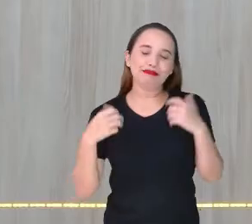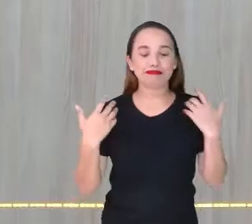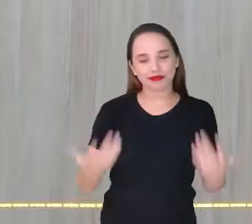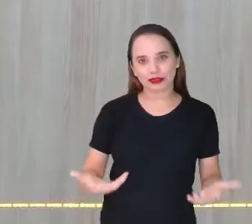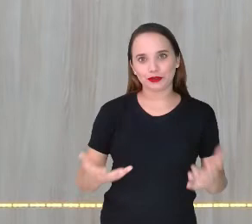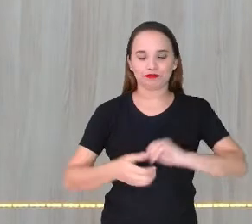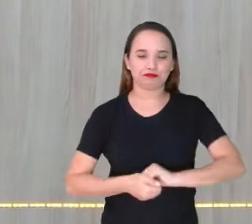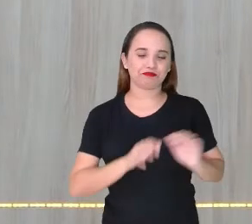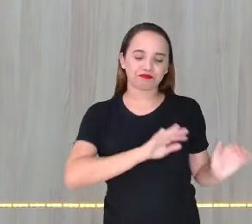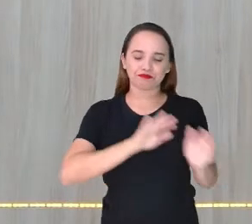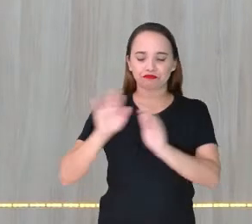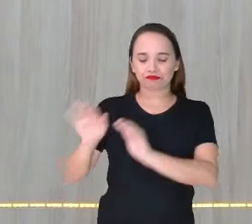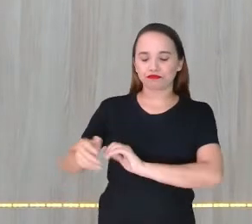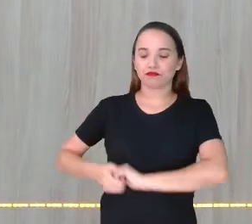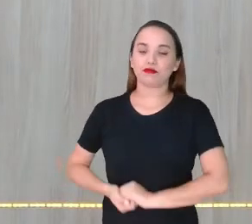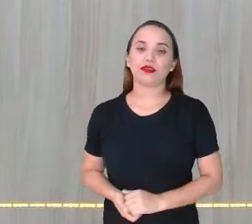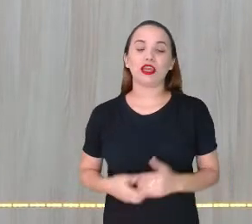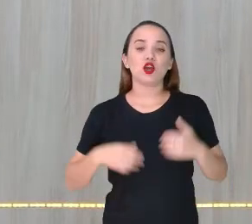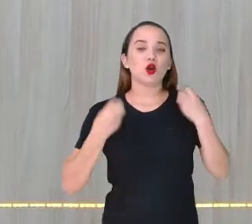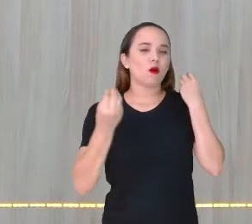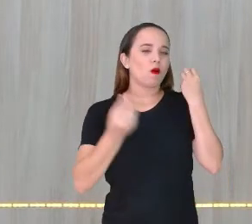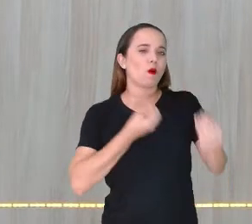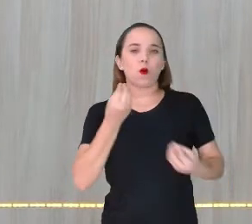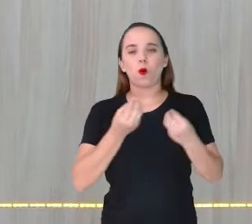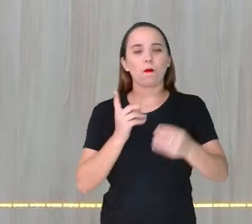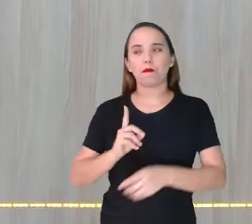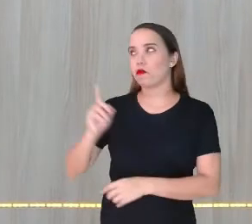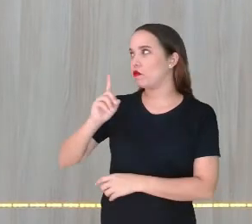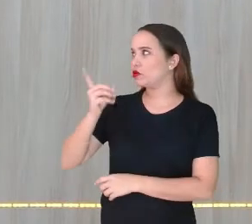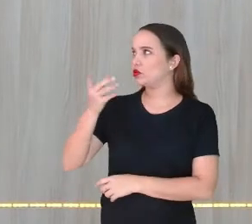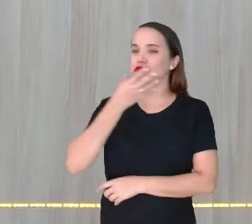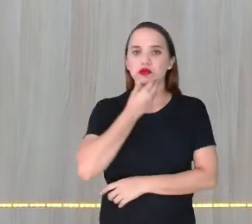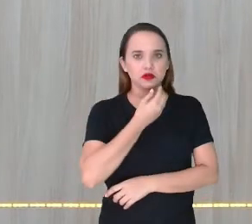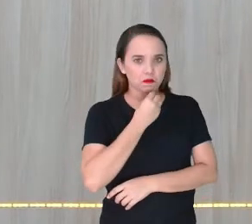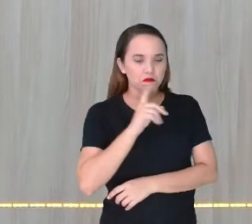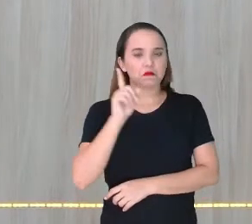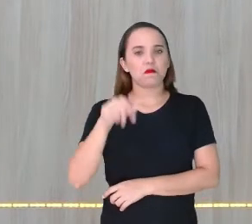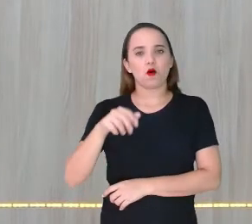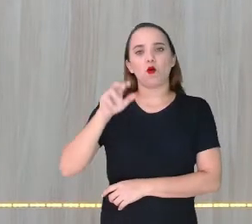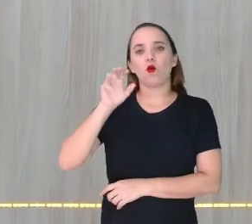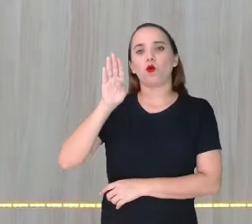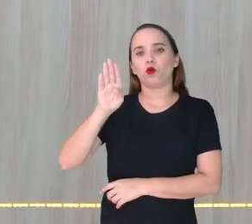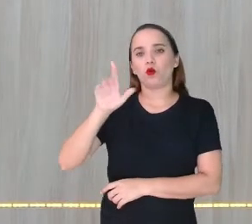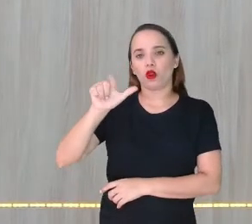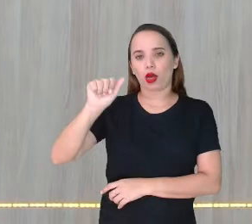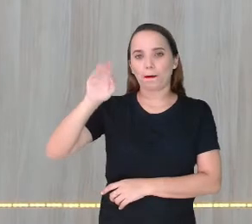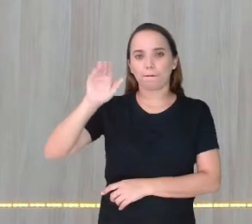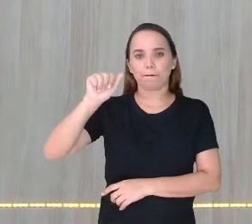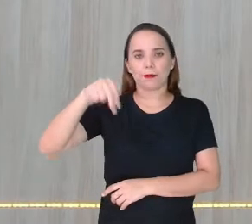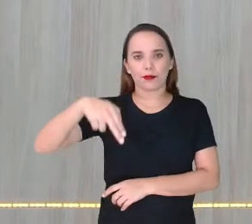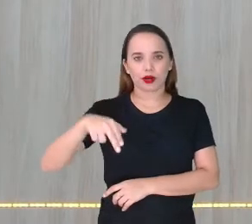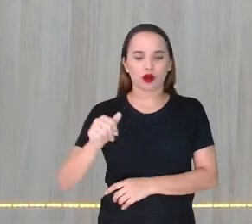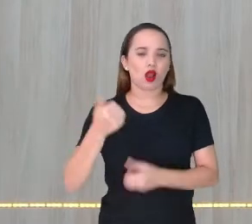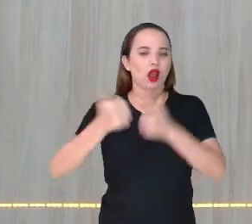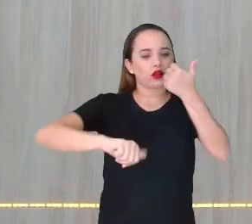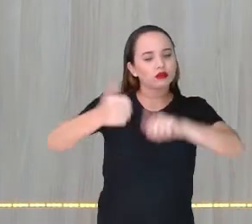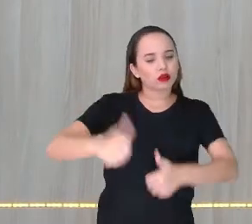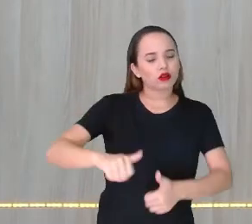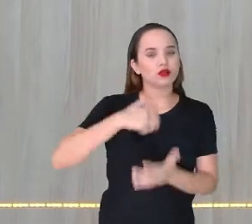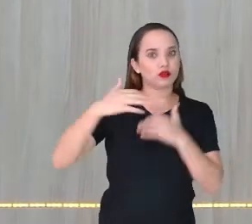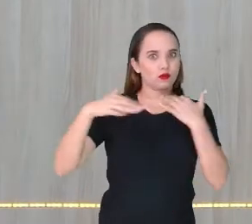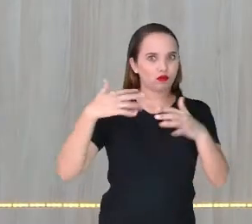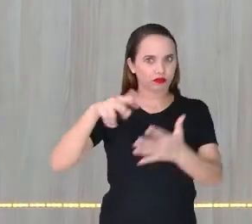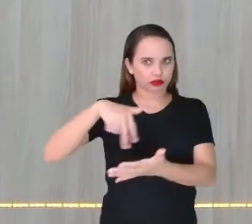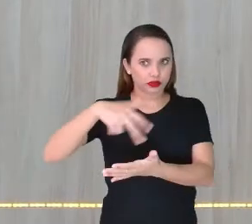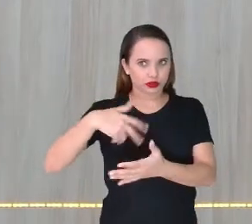dele, sobre como é que ele analisa esses movimentos aí, né, na dança. Então, vamos embora. Se